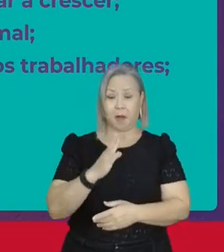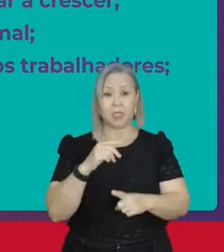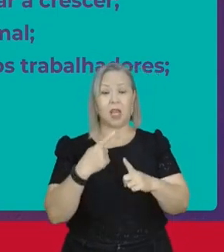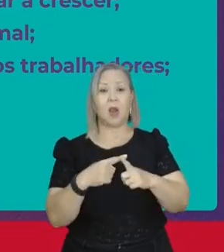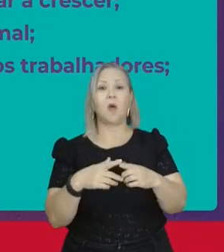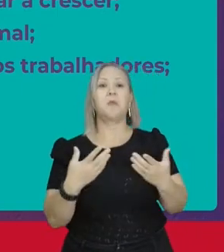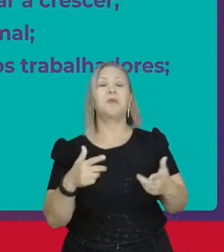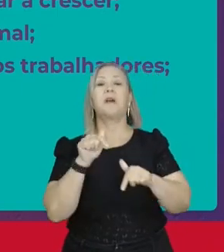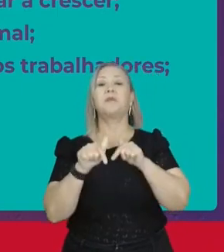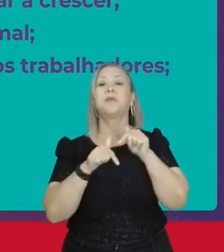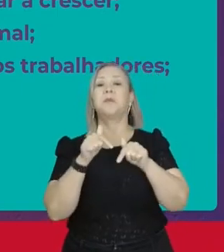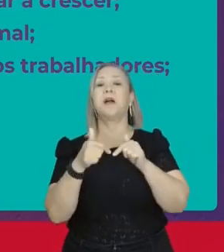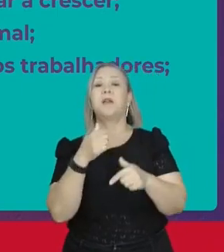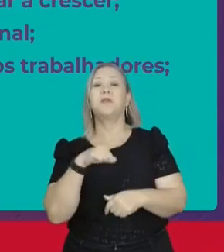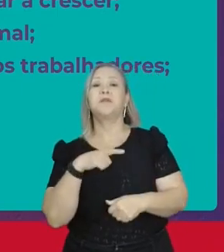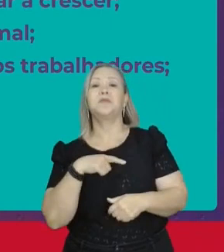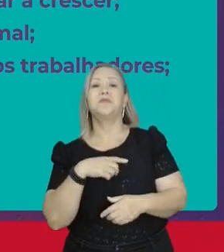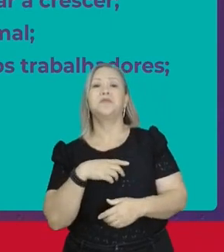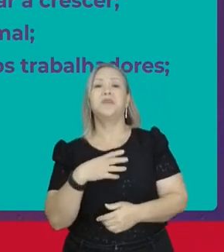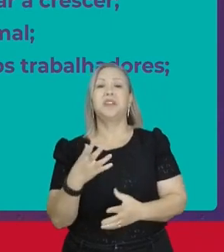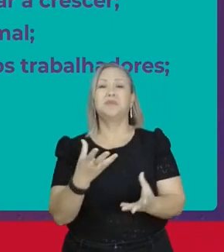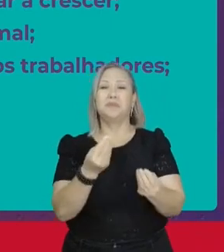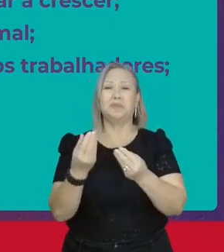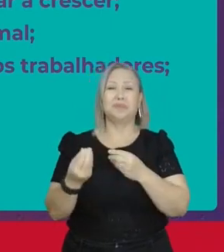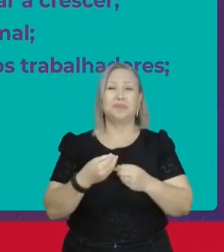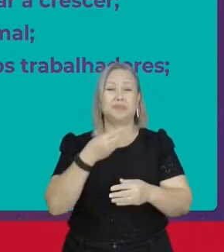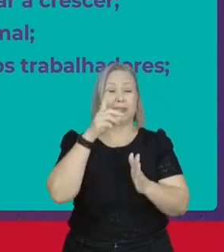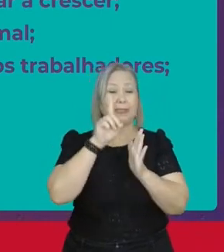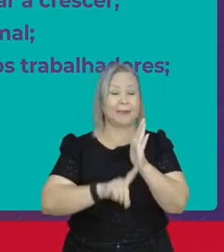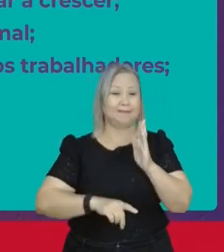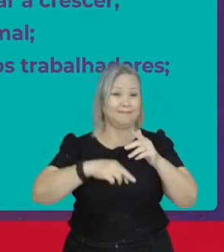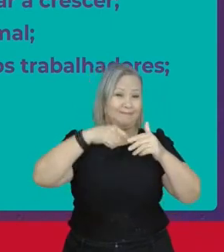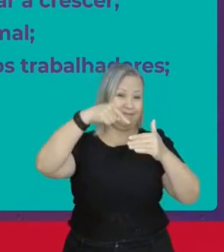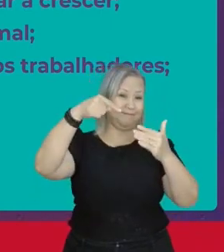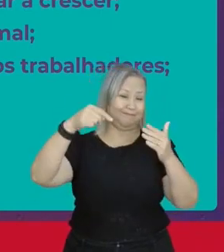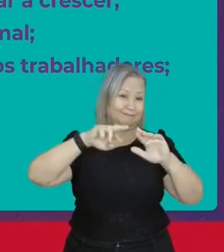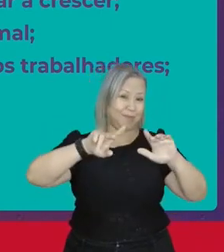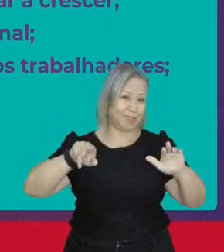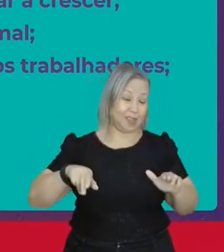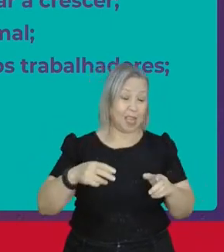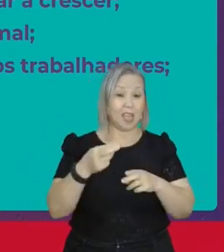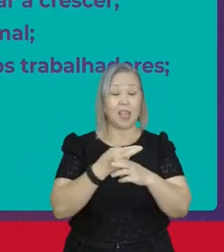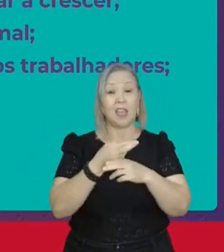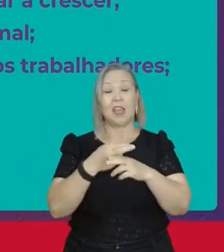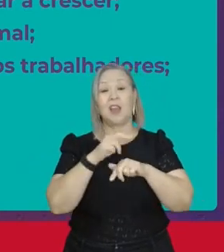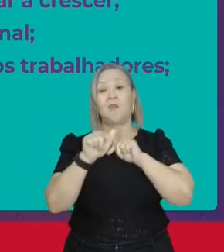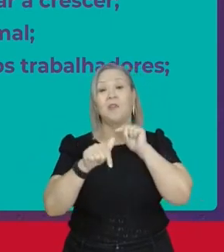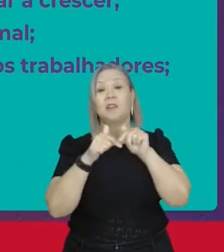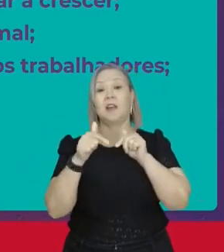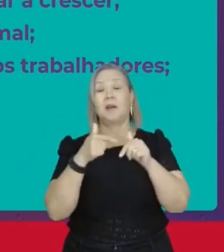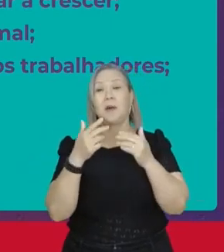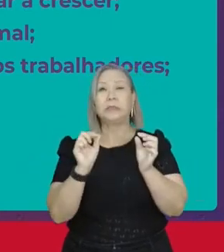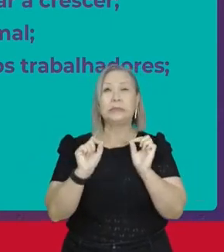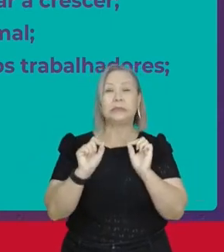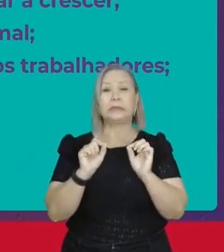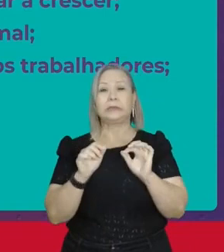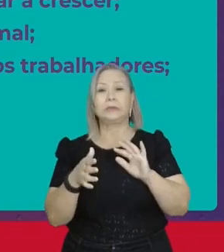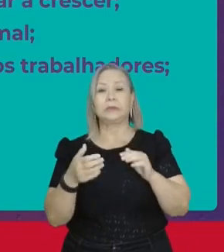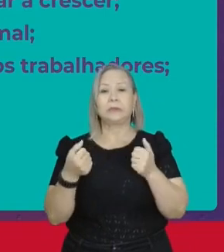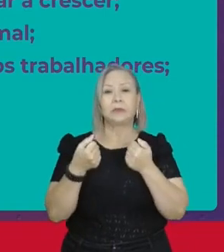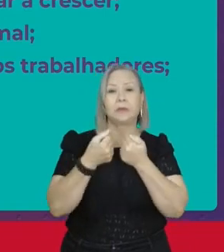os trabalhadores tinham excesso de direitos. E que a reforma trabalhista aproximaria